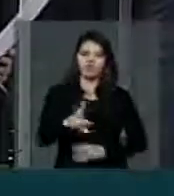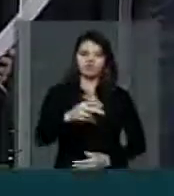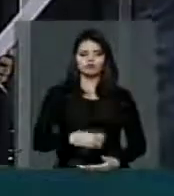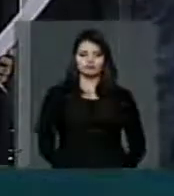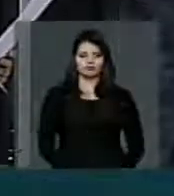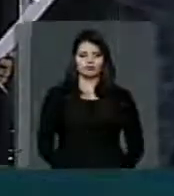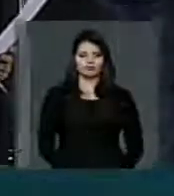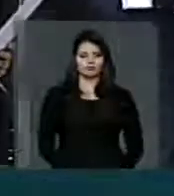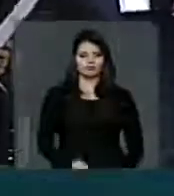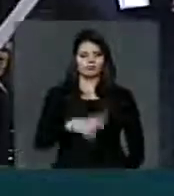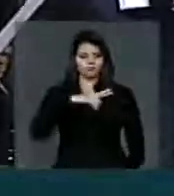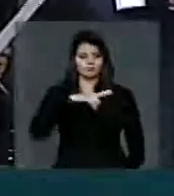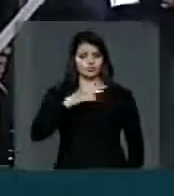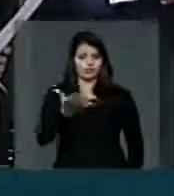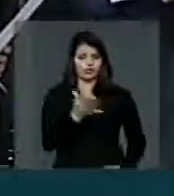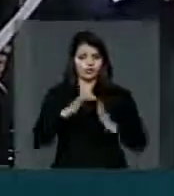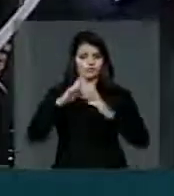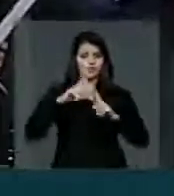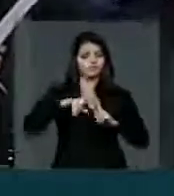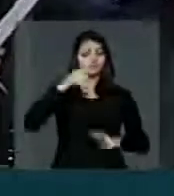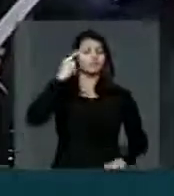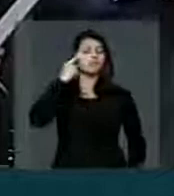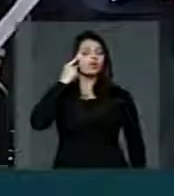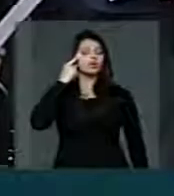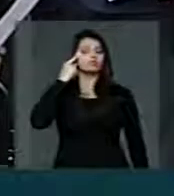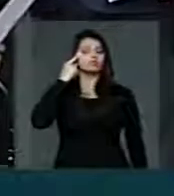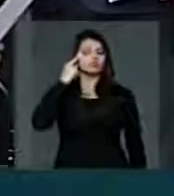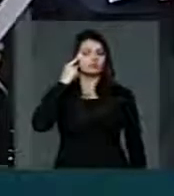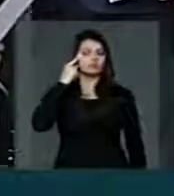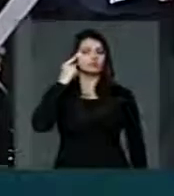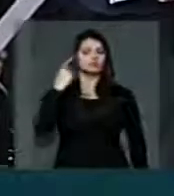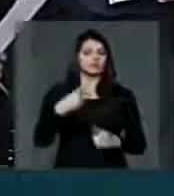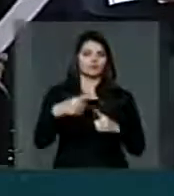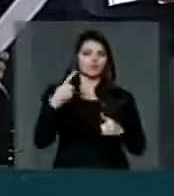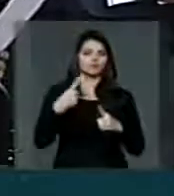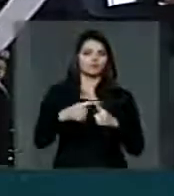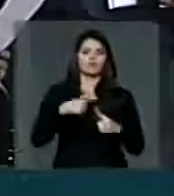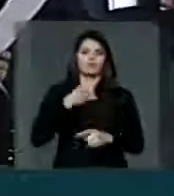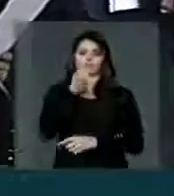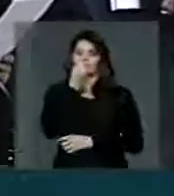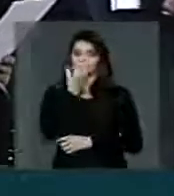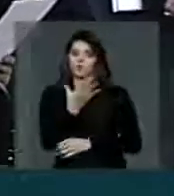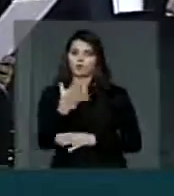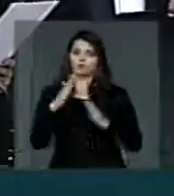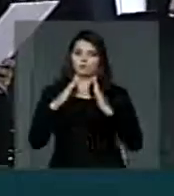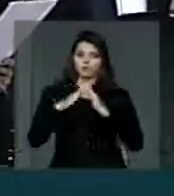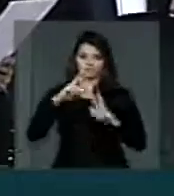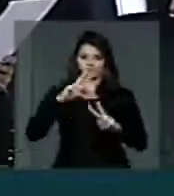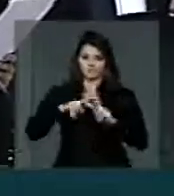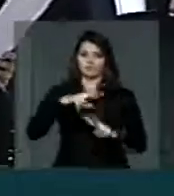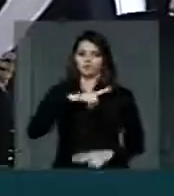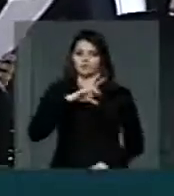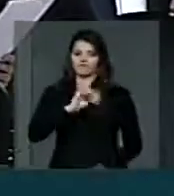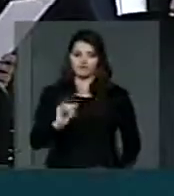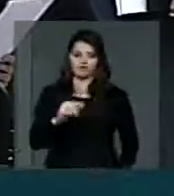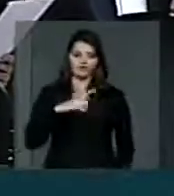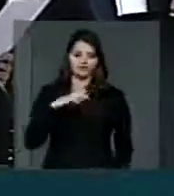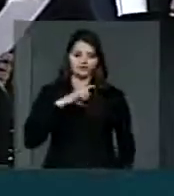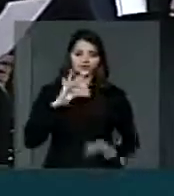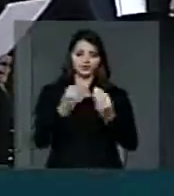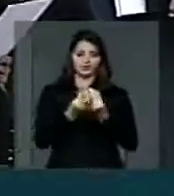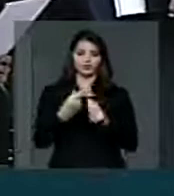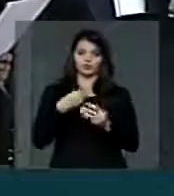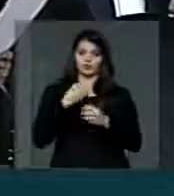insensatez privatista. Pense, diz Paul Krugman, nos benefícios que a privatização traz para os fundos